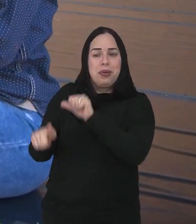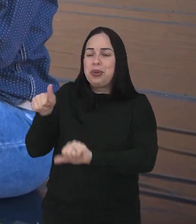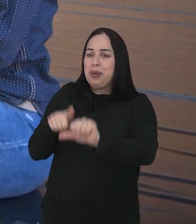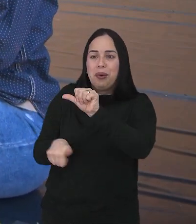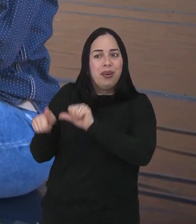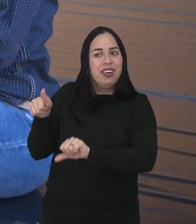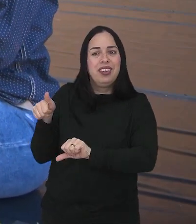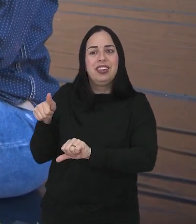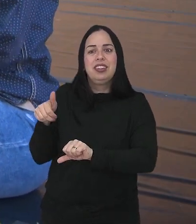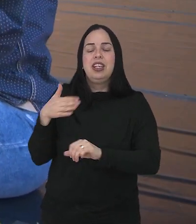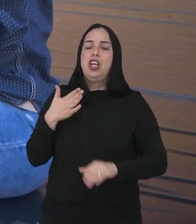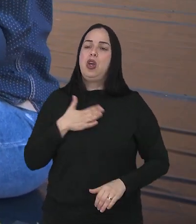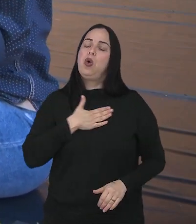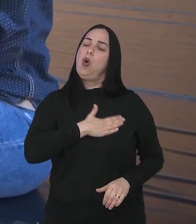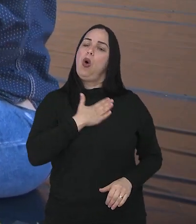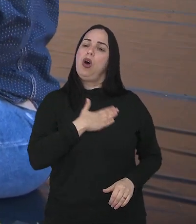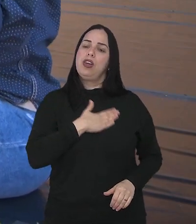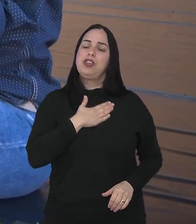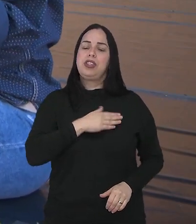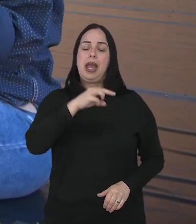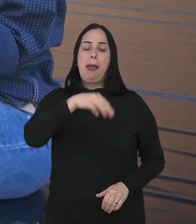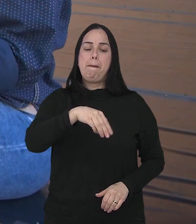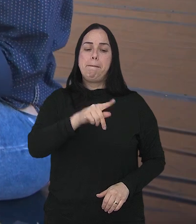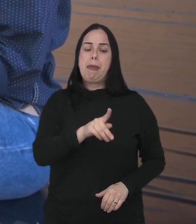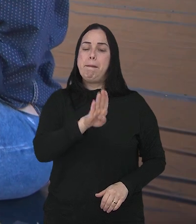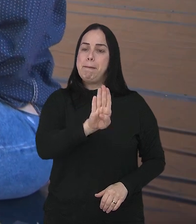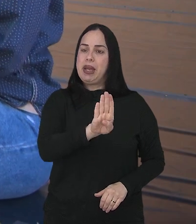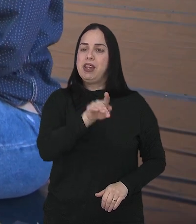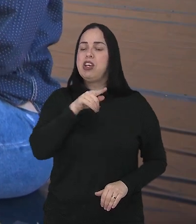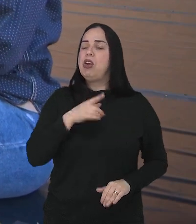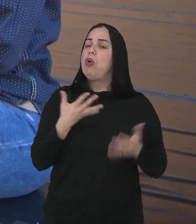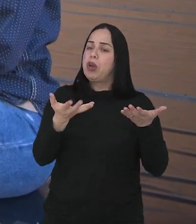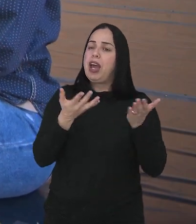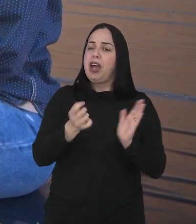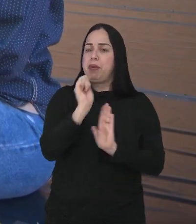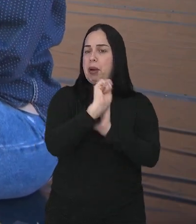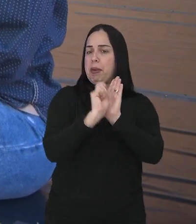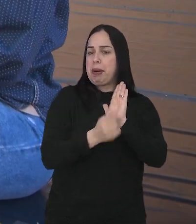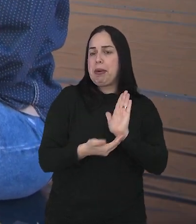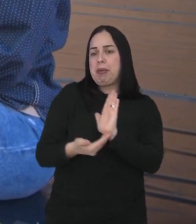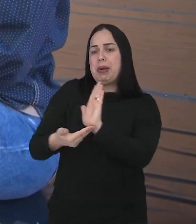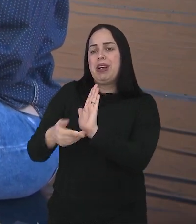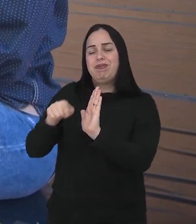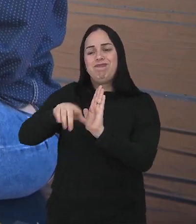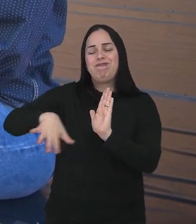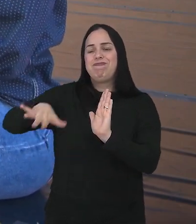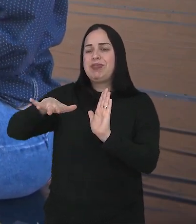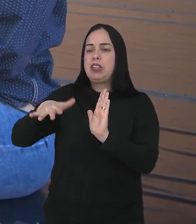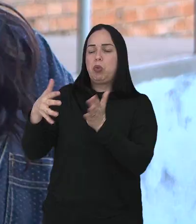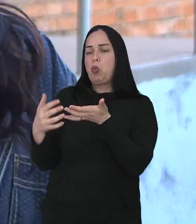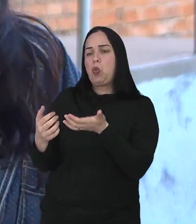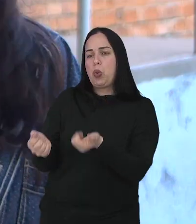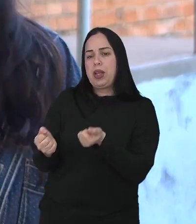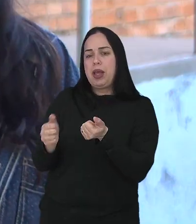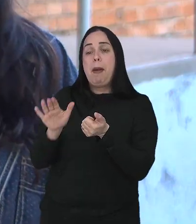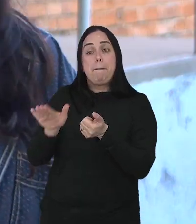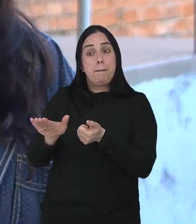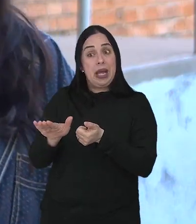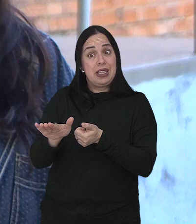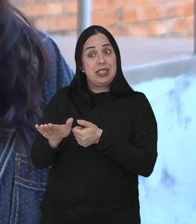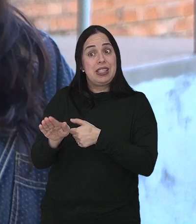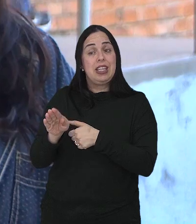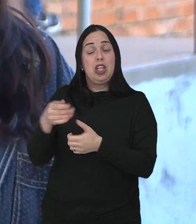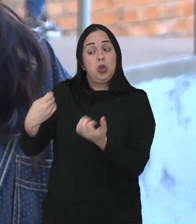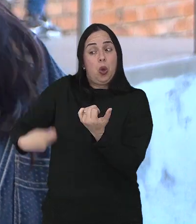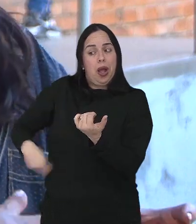sou da música popular brasileira, quero mostrar as minhas composições e eu acho que no bar hoje não tem esse espaço. Mas o bar é uma